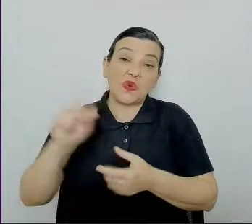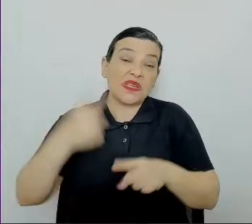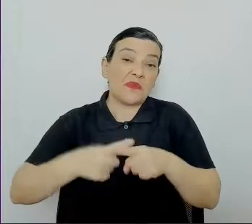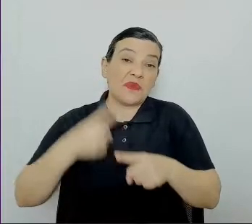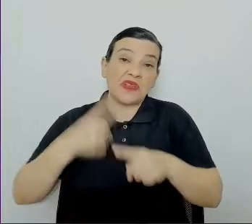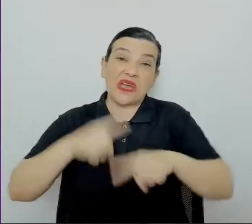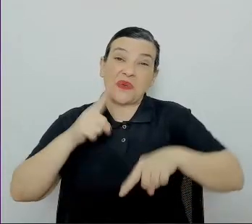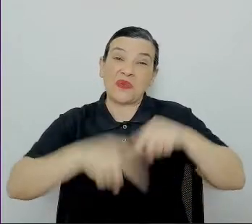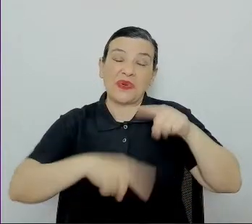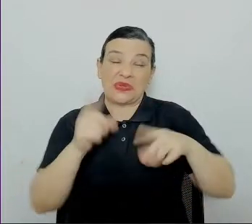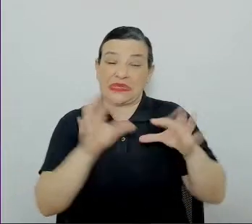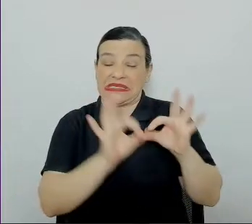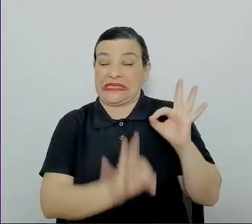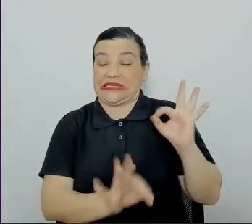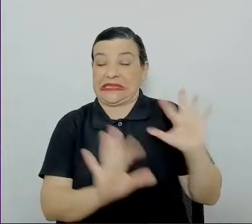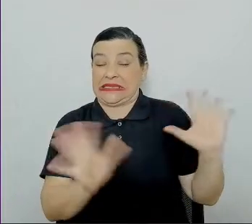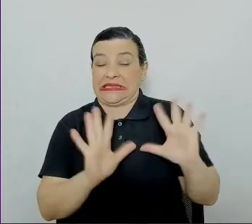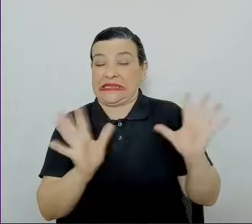complexo.